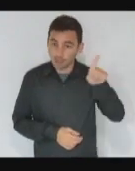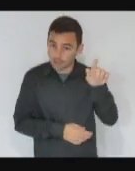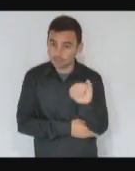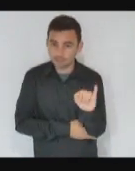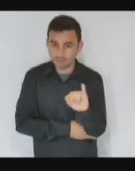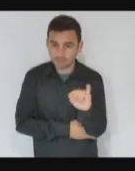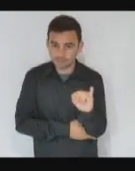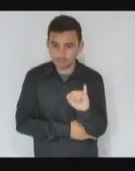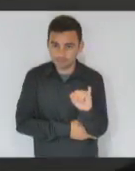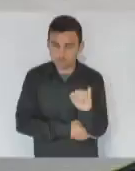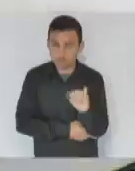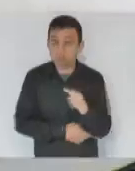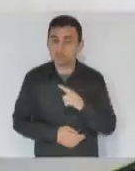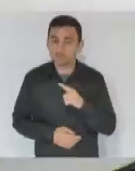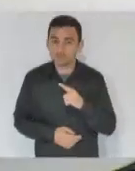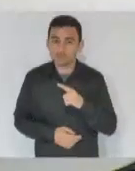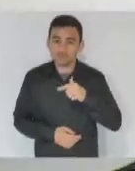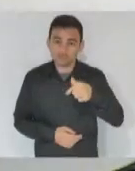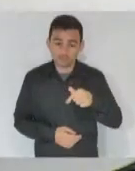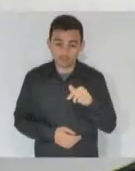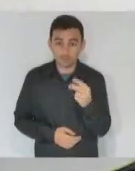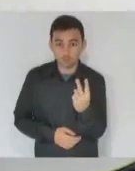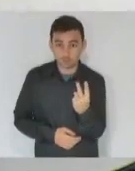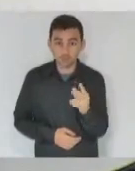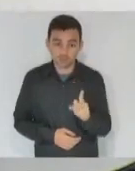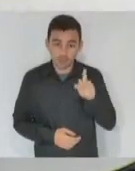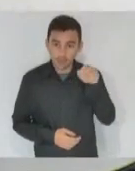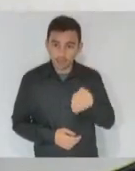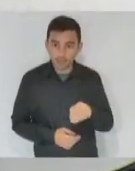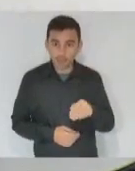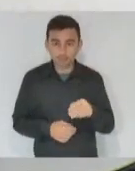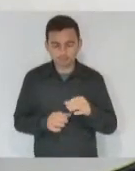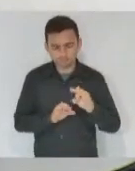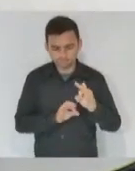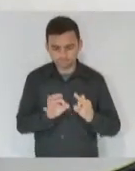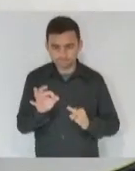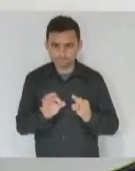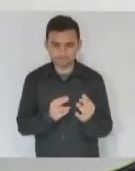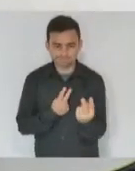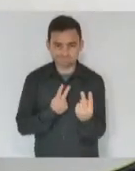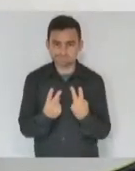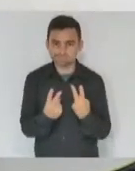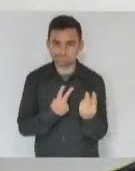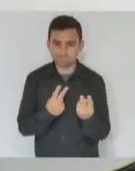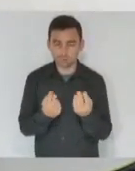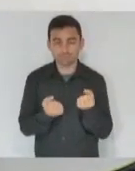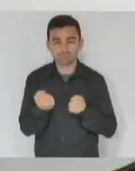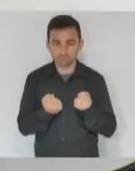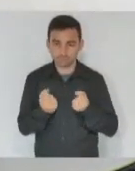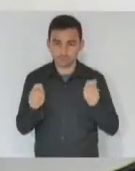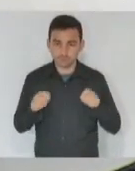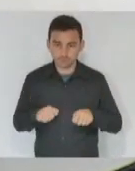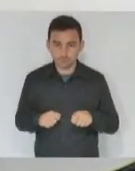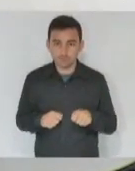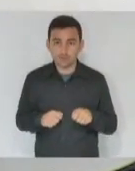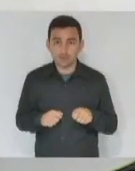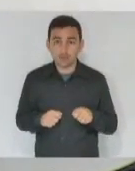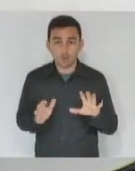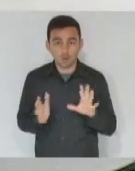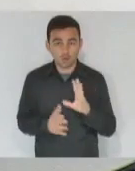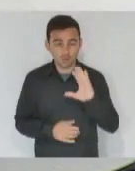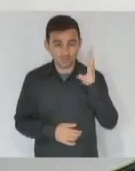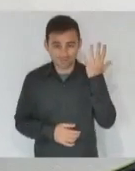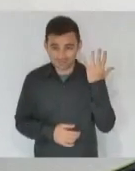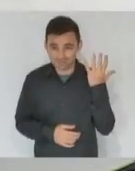os 72 quilômetros de duplicação que realmente agora está acontecendo com a entrega aí